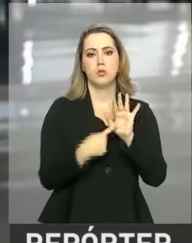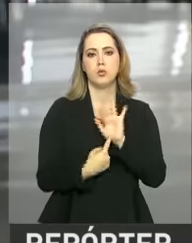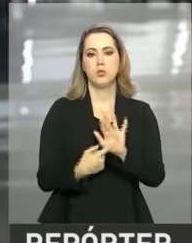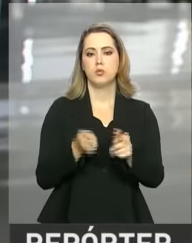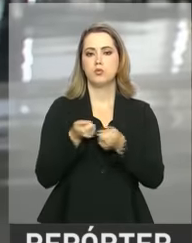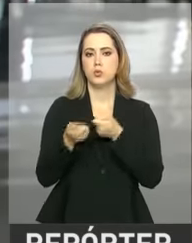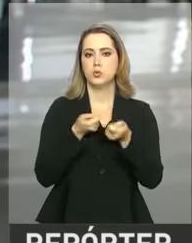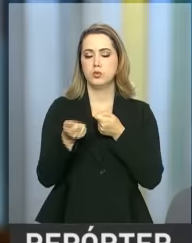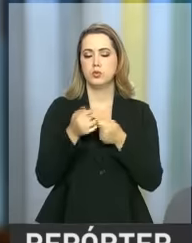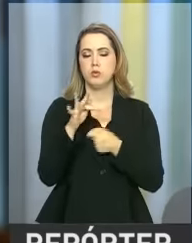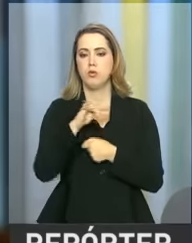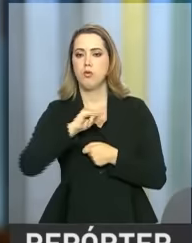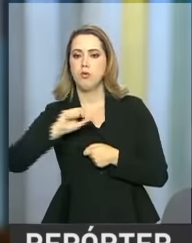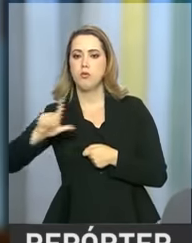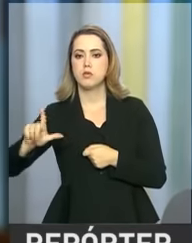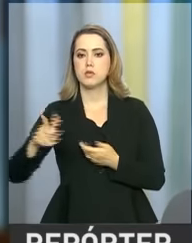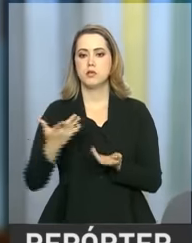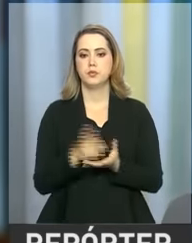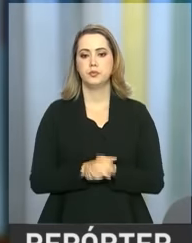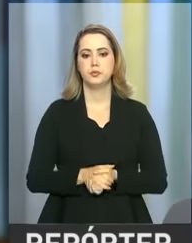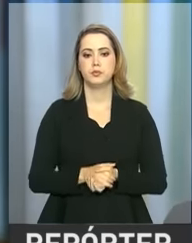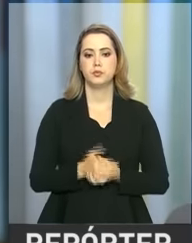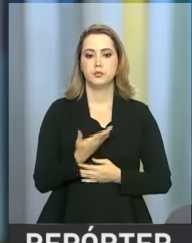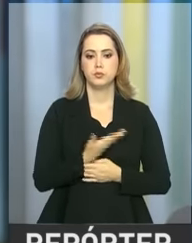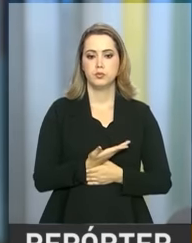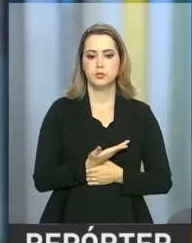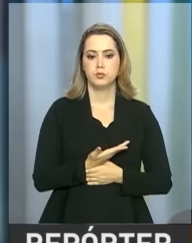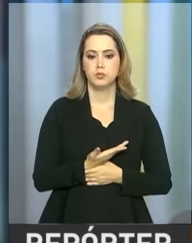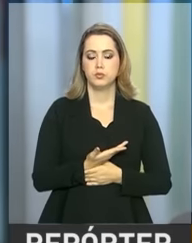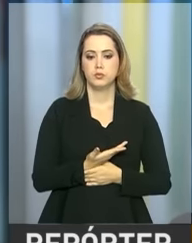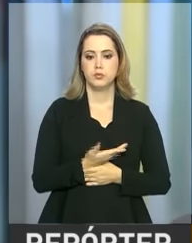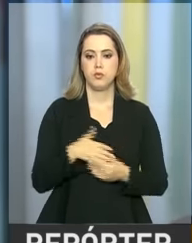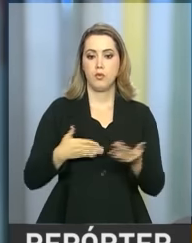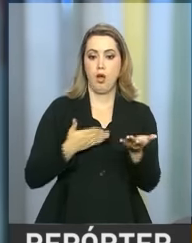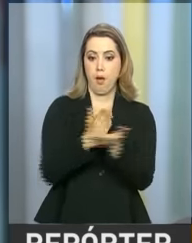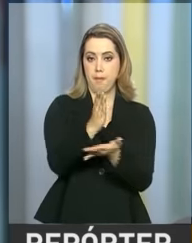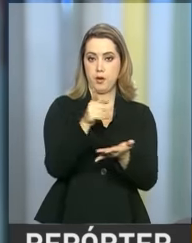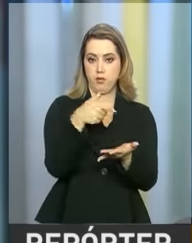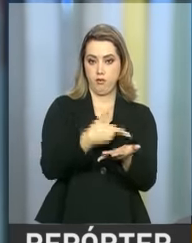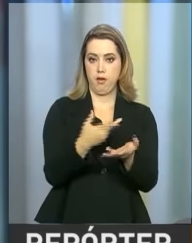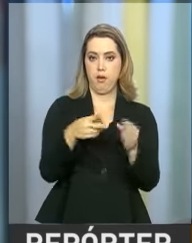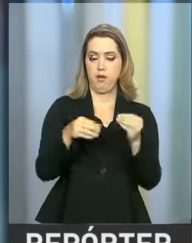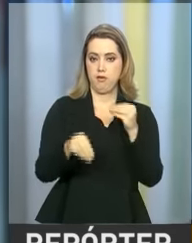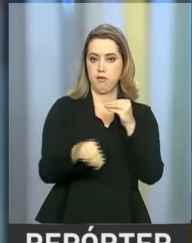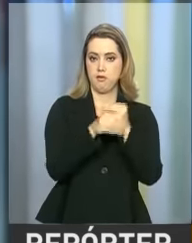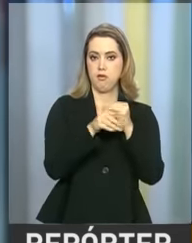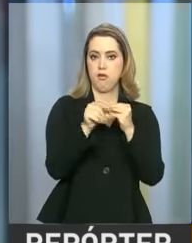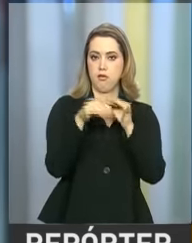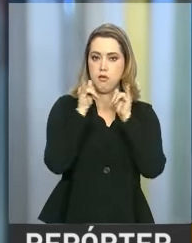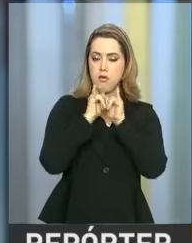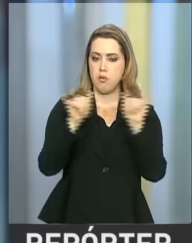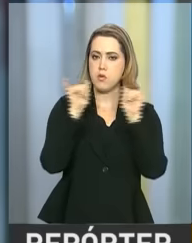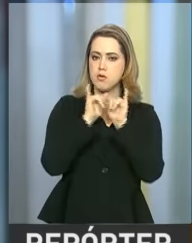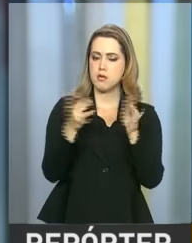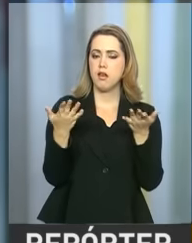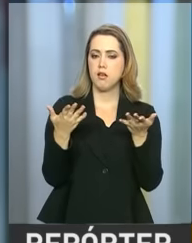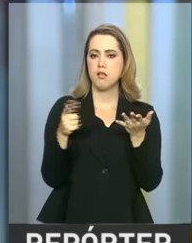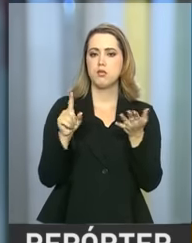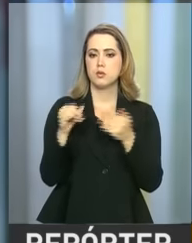fiscal. A PEC, aprovada como está, será uma mensagem da maior